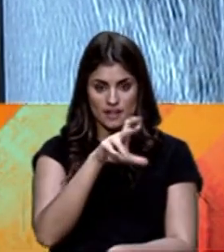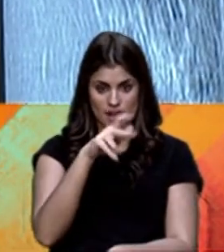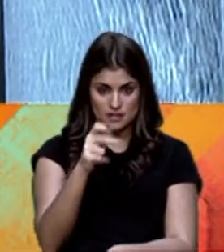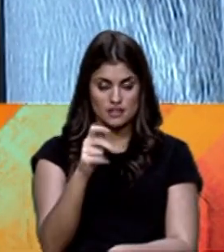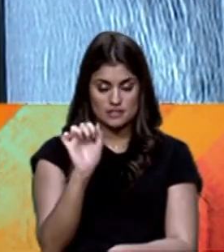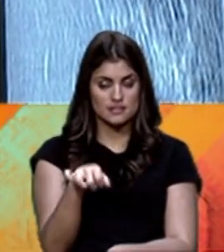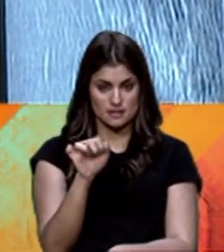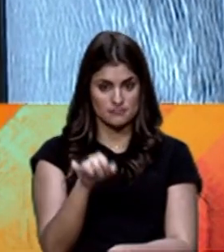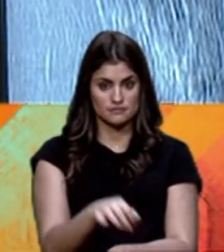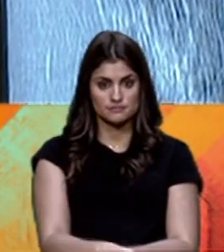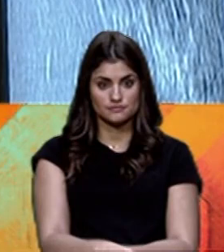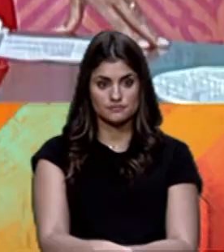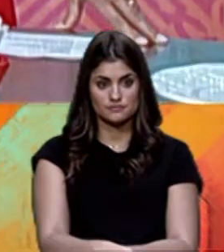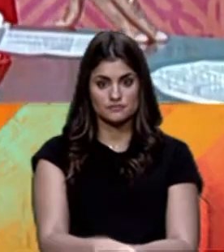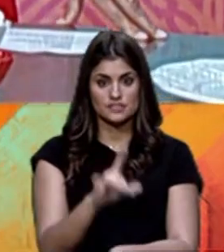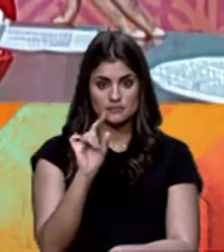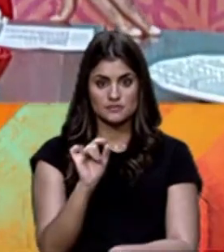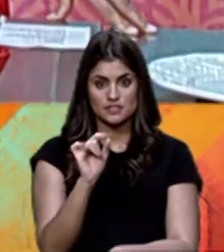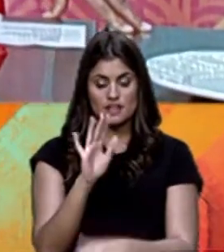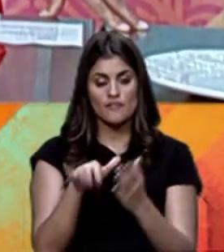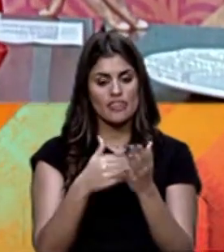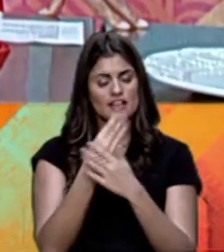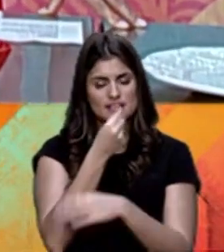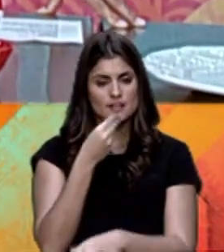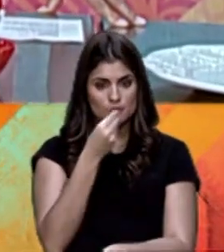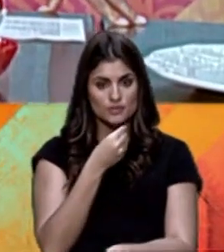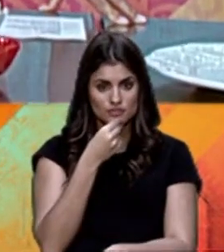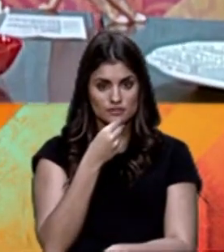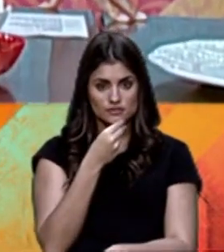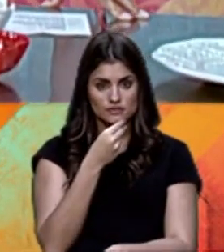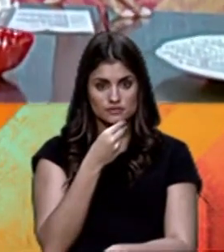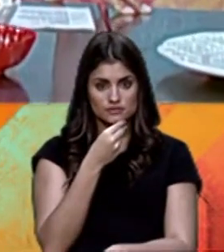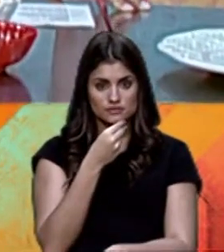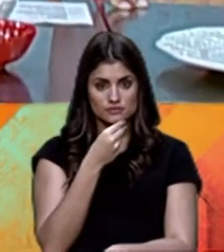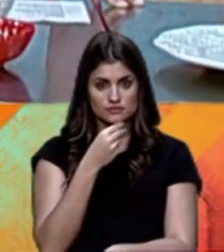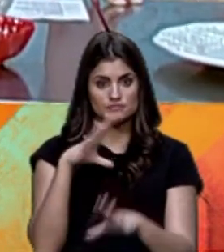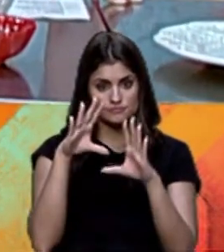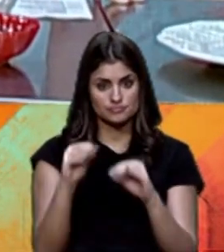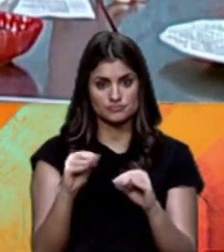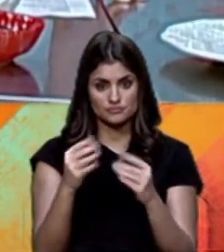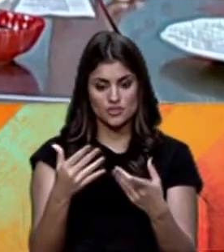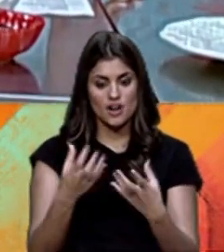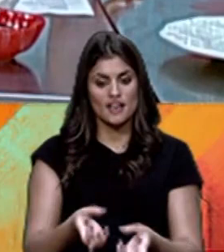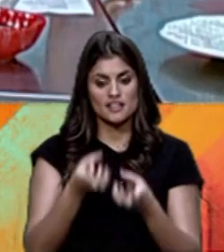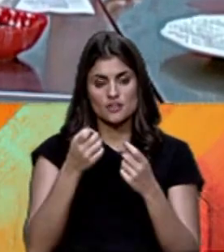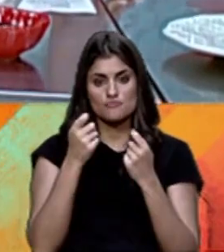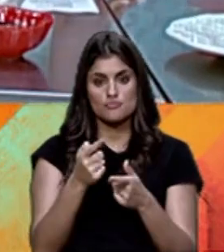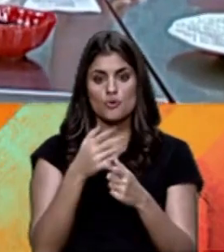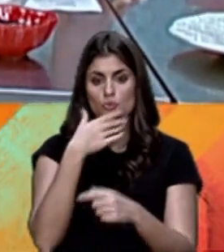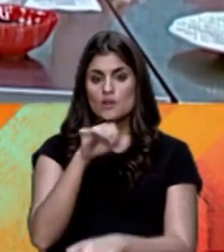Sim, sim. Portanto, vai dar aqui também sabor. Então vamos ligar o lume, Sónia, e vamos aquecer aqui um bocadinho de